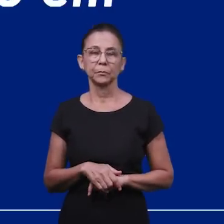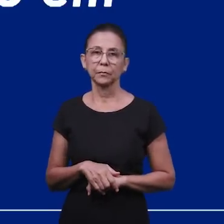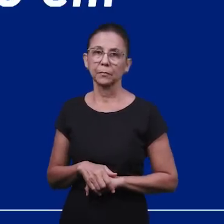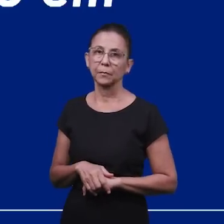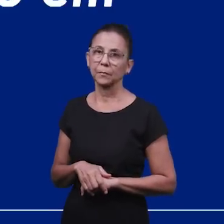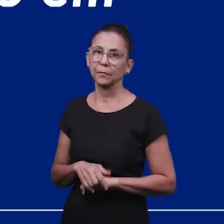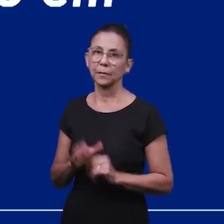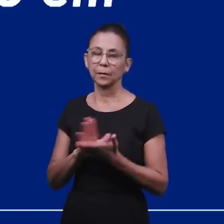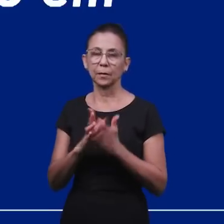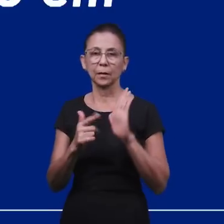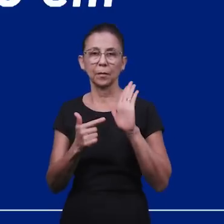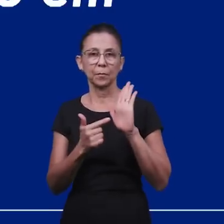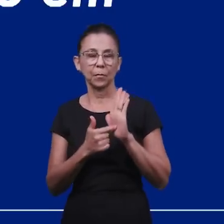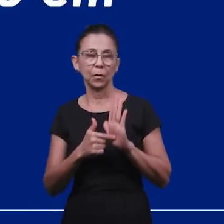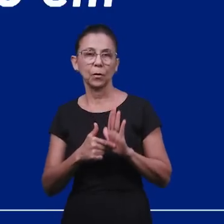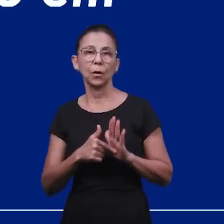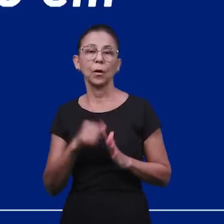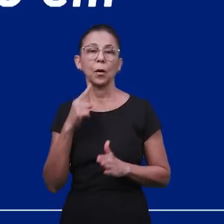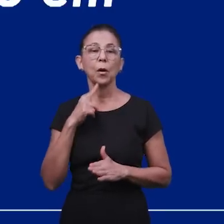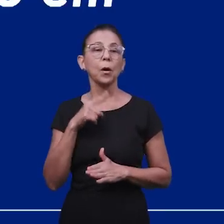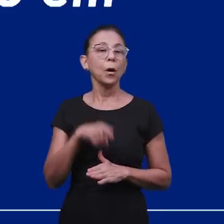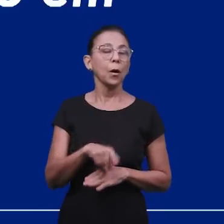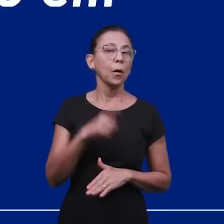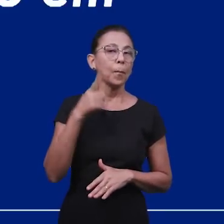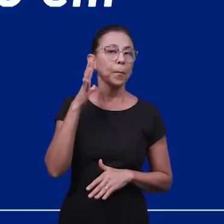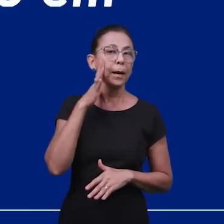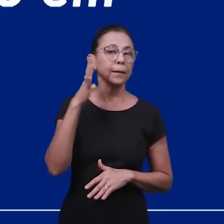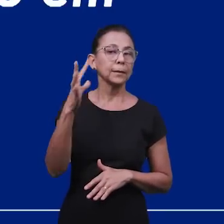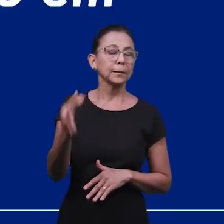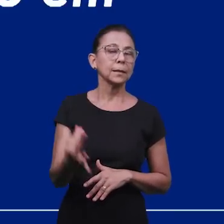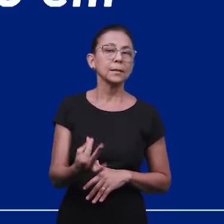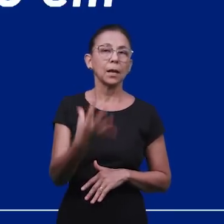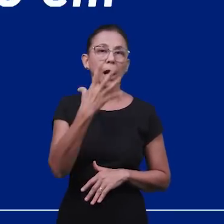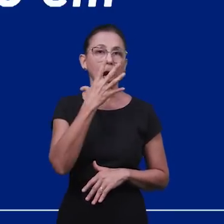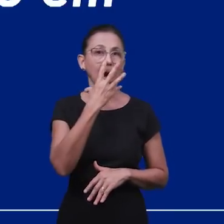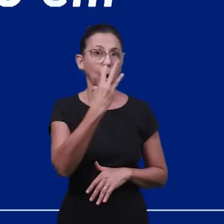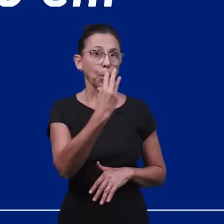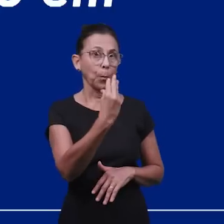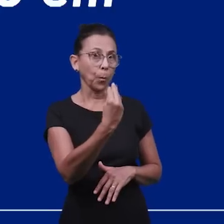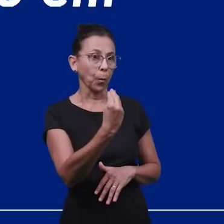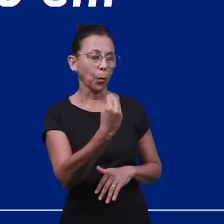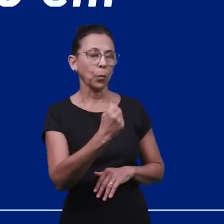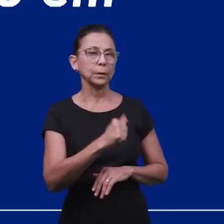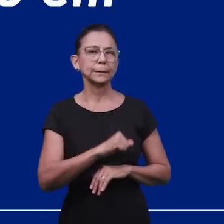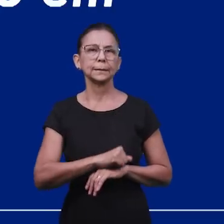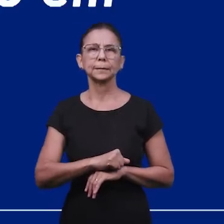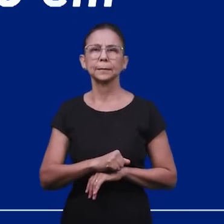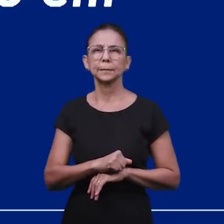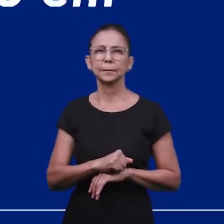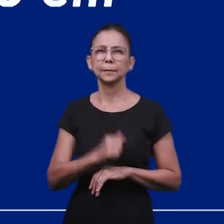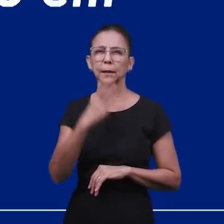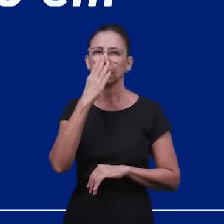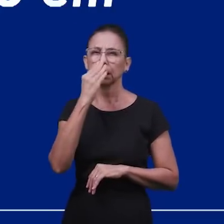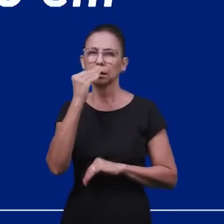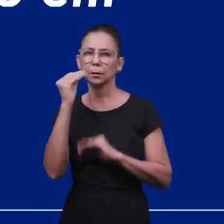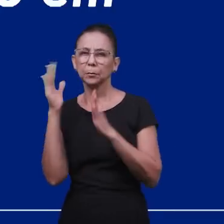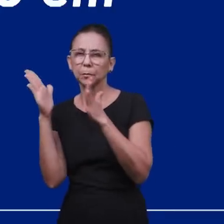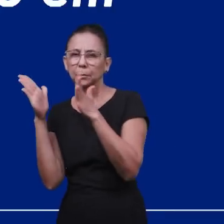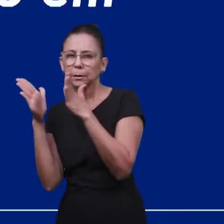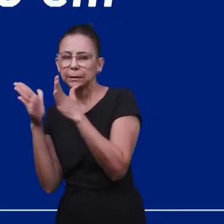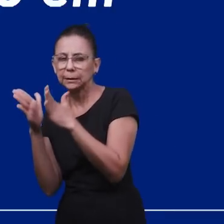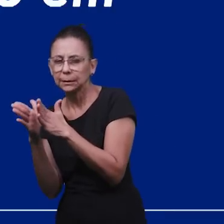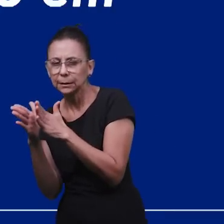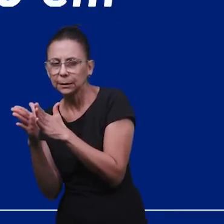as raposas, as raposinhas, que fazem mal às vinhas, porque as nossas